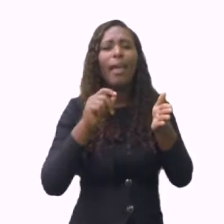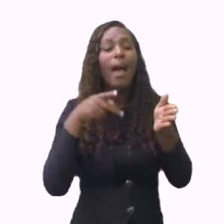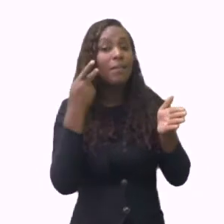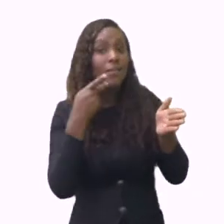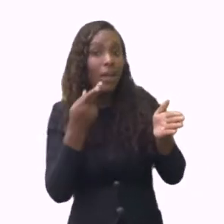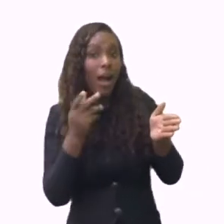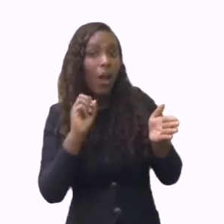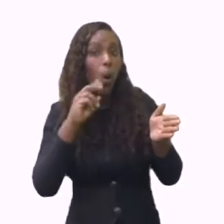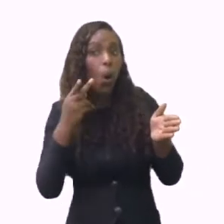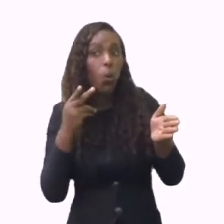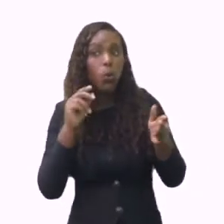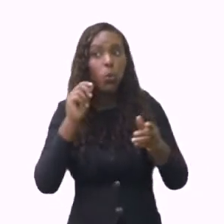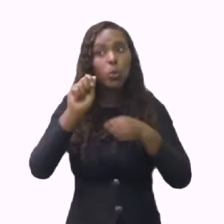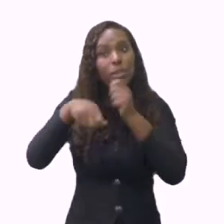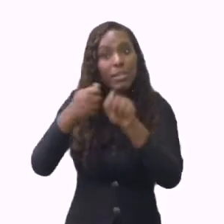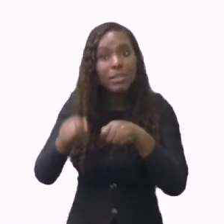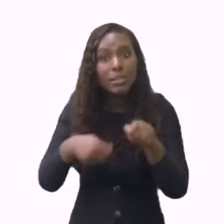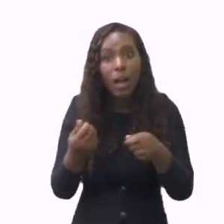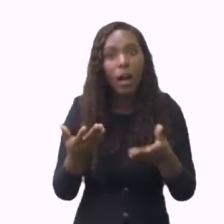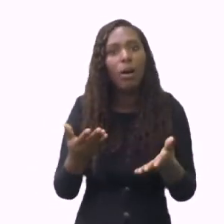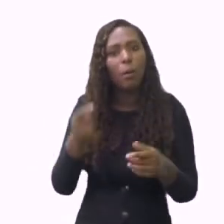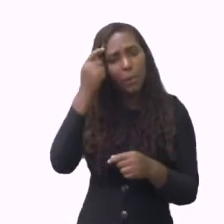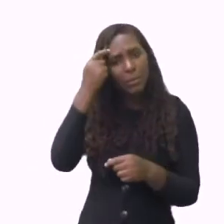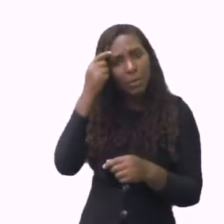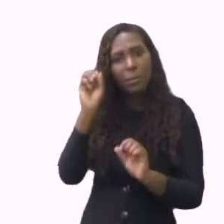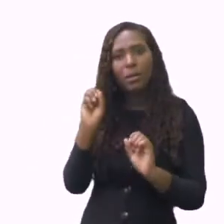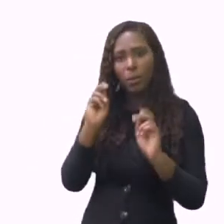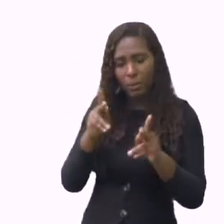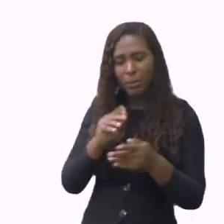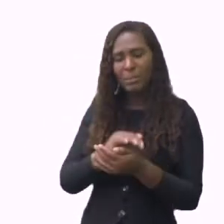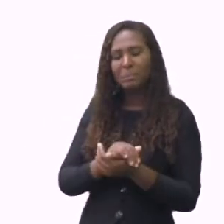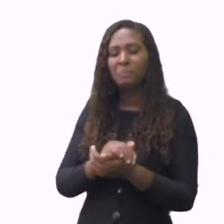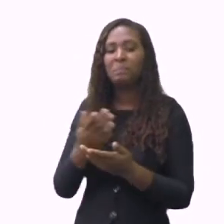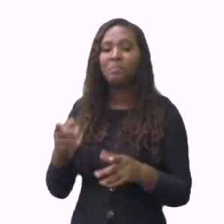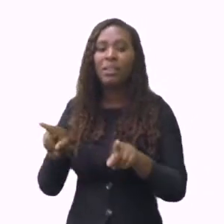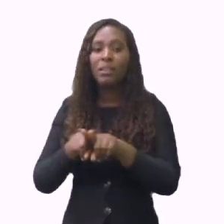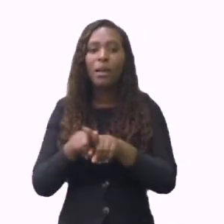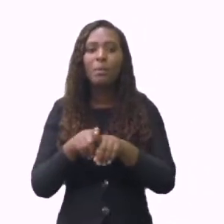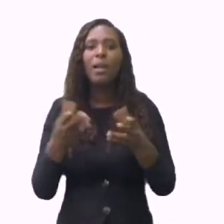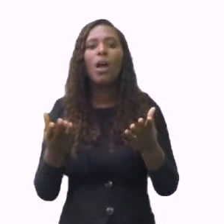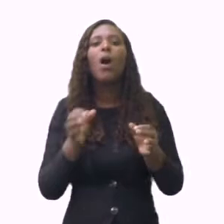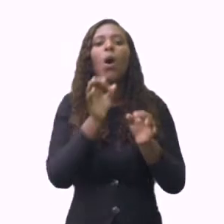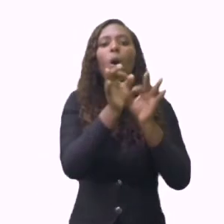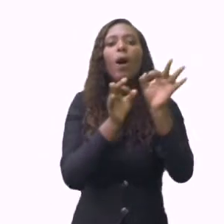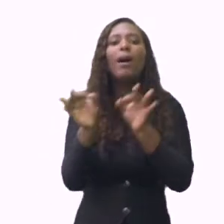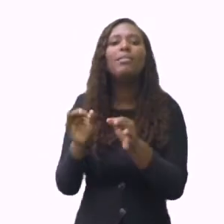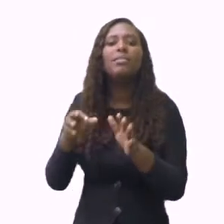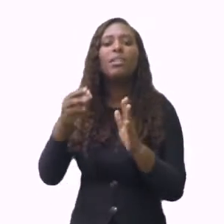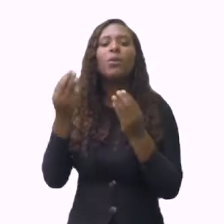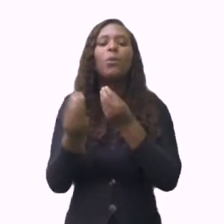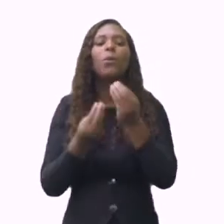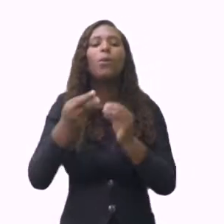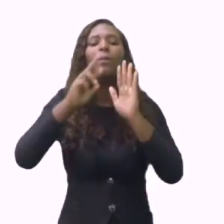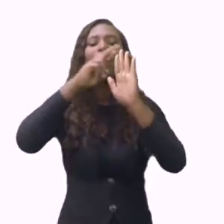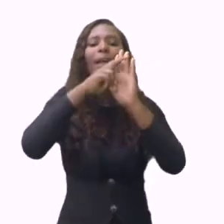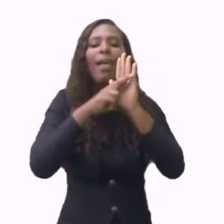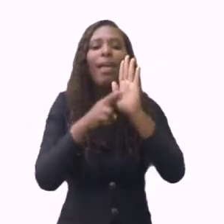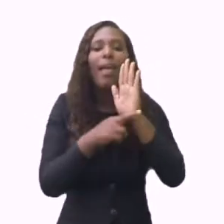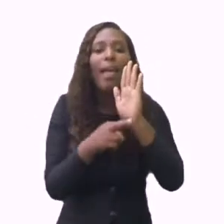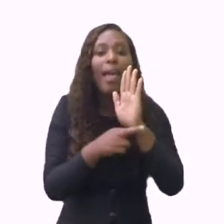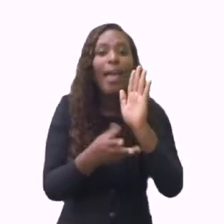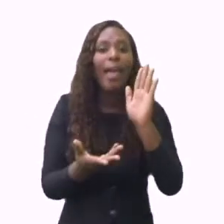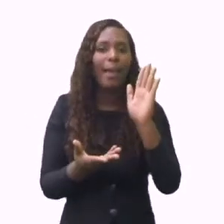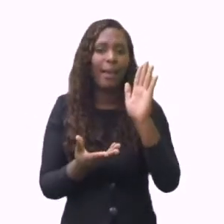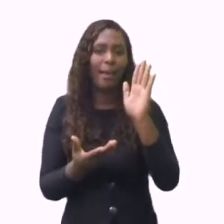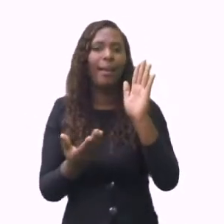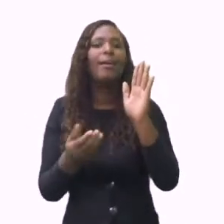pouquinho explicar. E é uma forma que é organizada em regras gramaticais. Então, a língua, ela tem algumas regras, ela tem